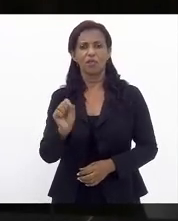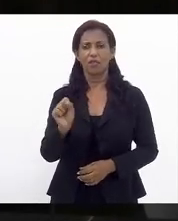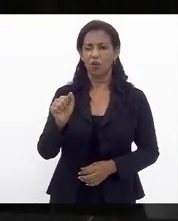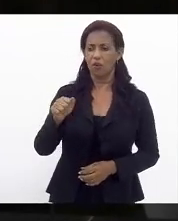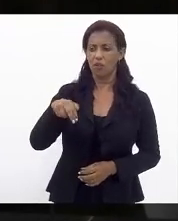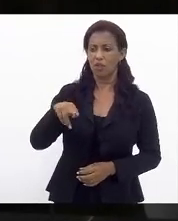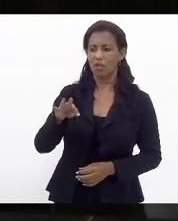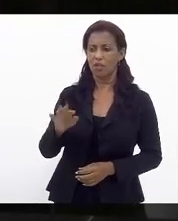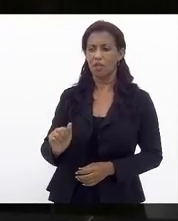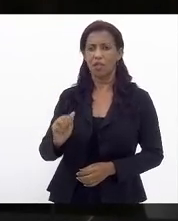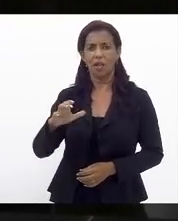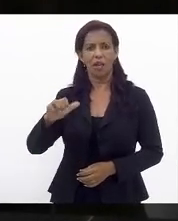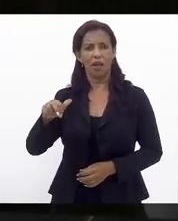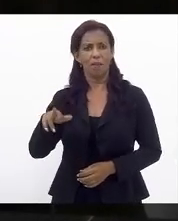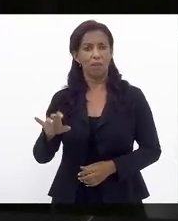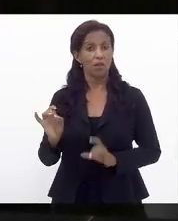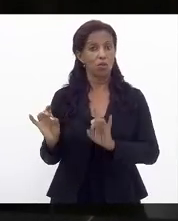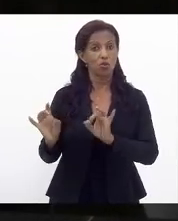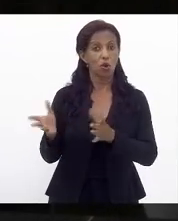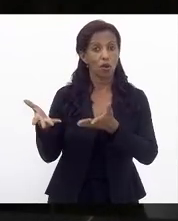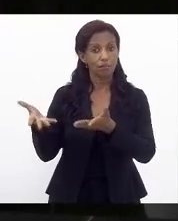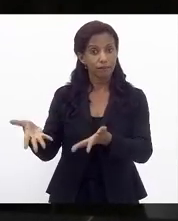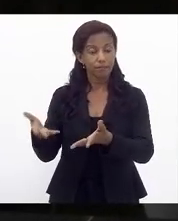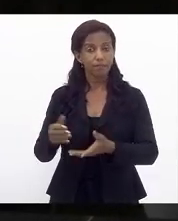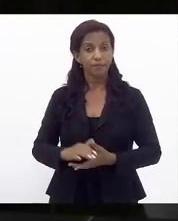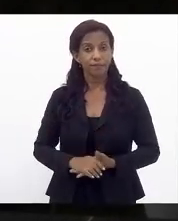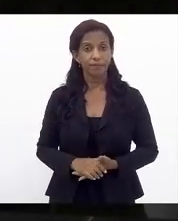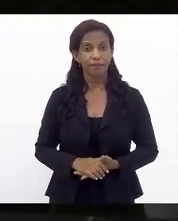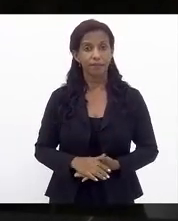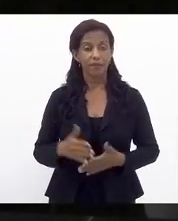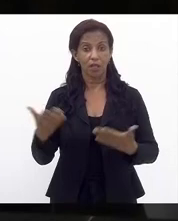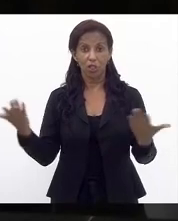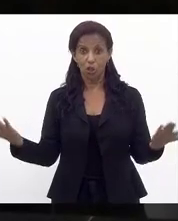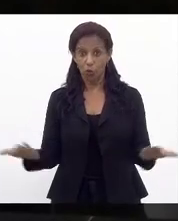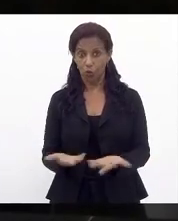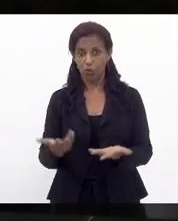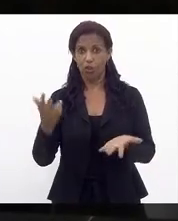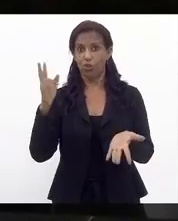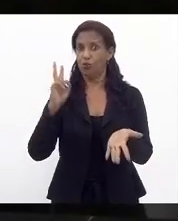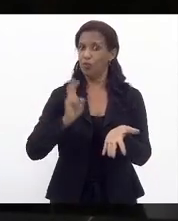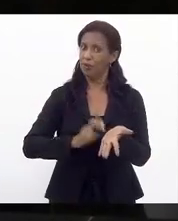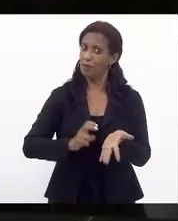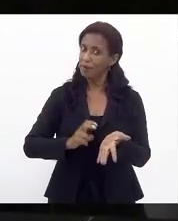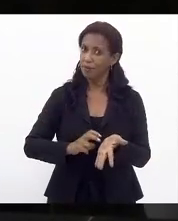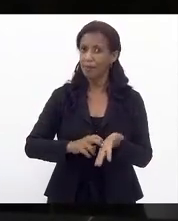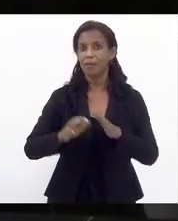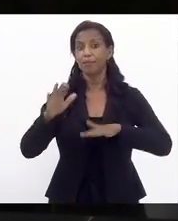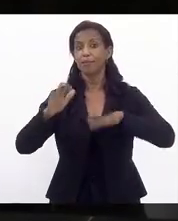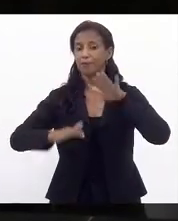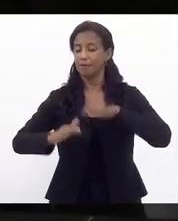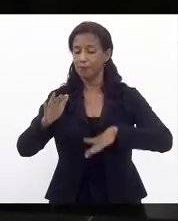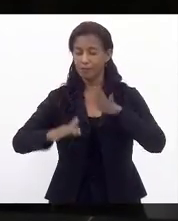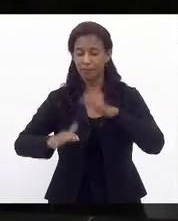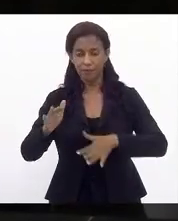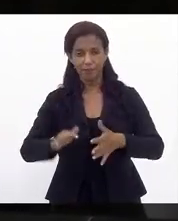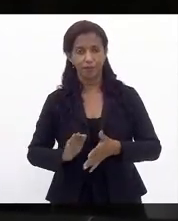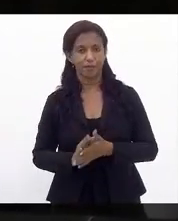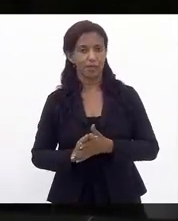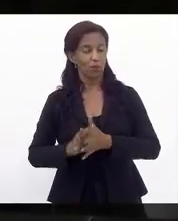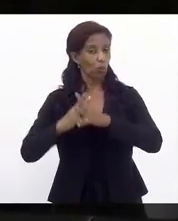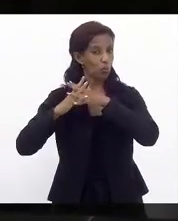só e somente Oi e aí hoje de manhã apesar de todo esse